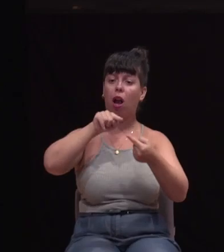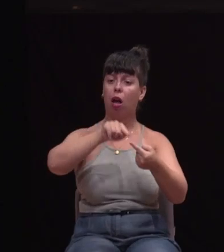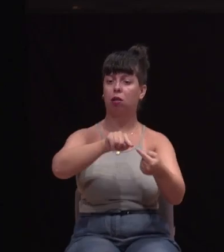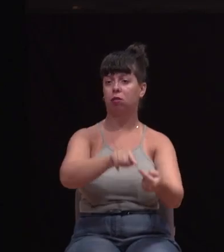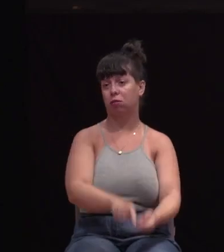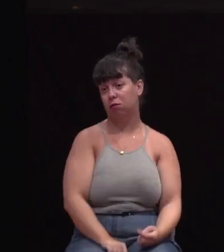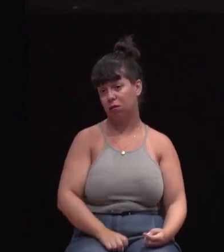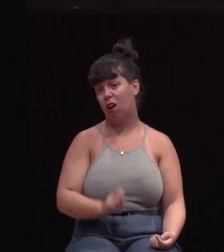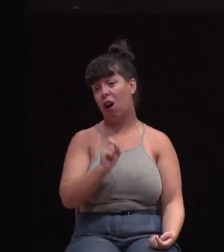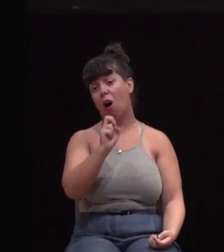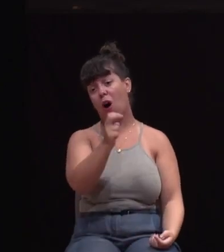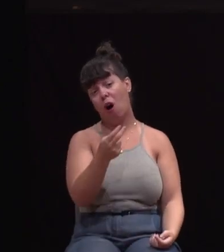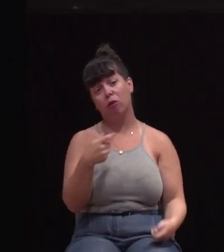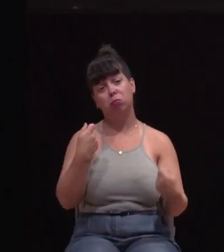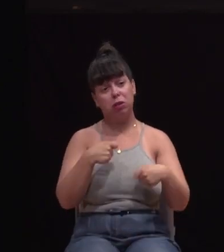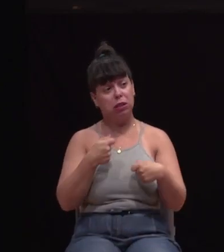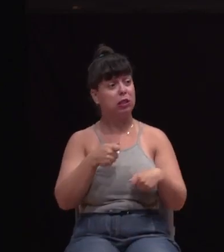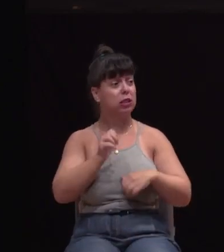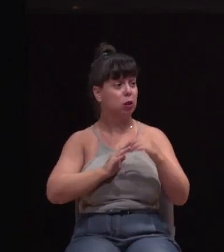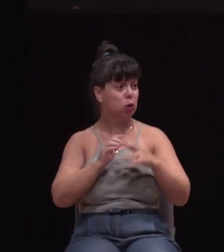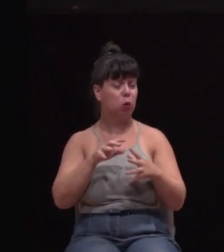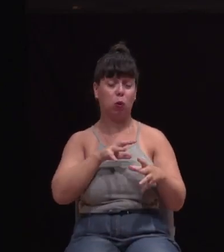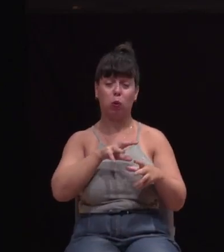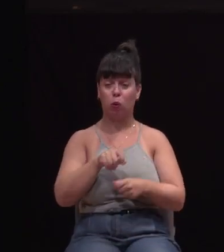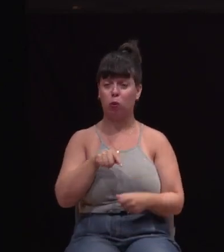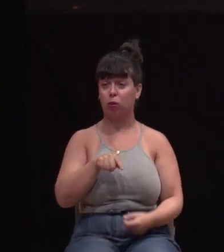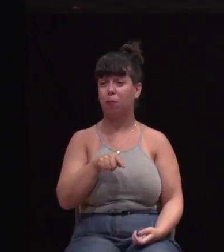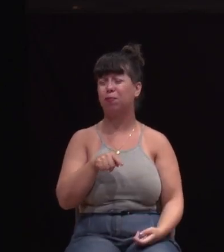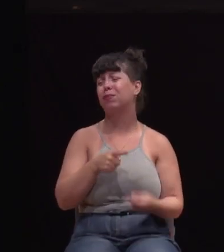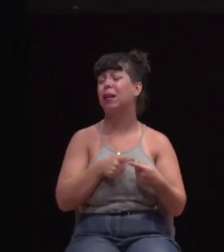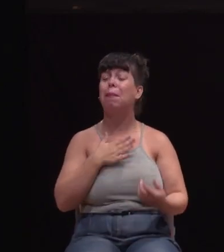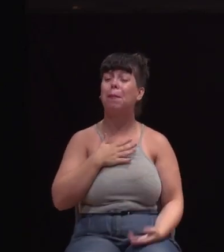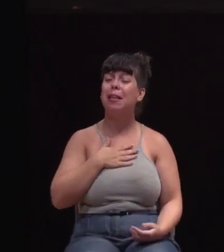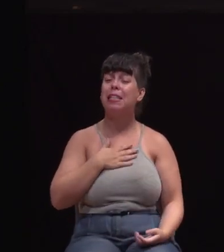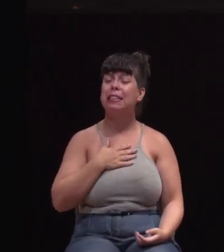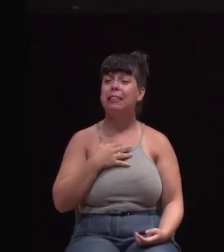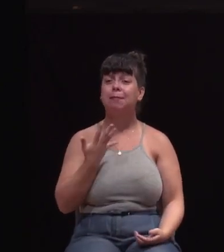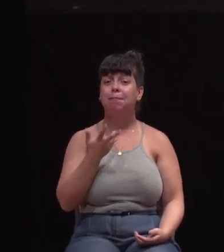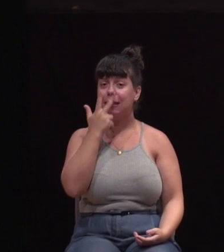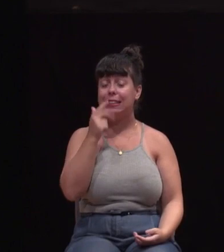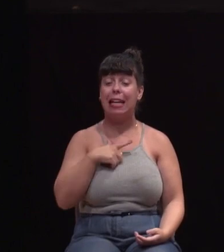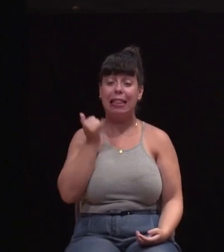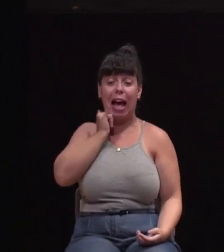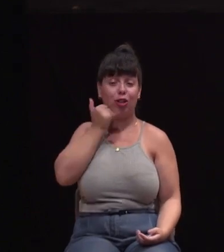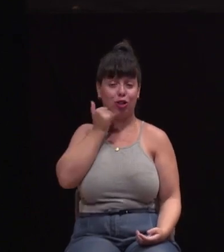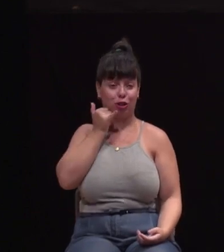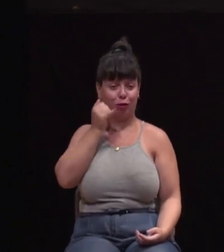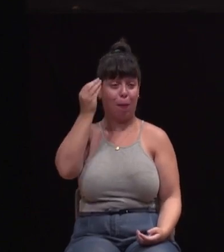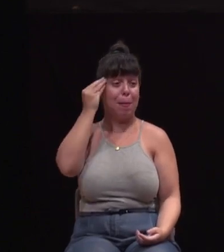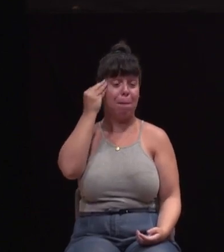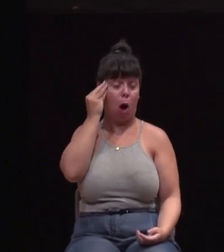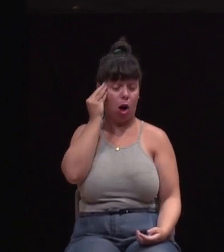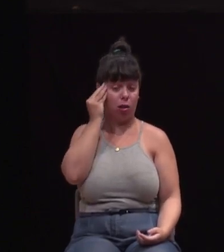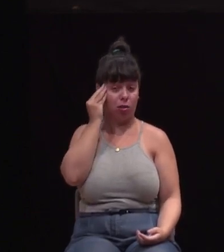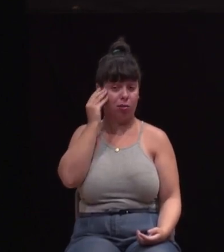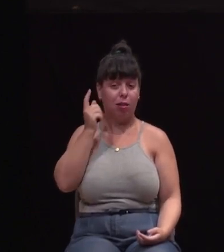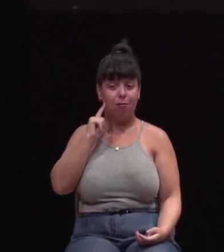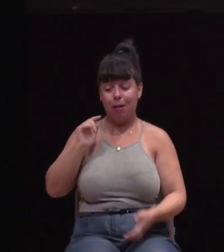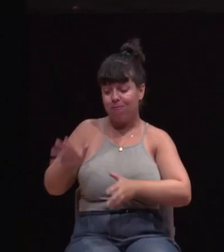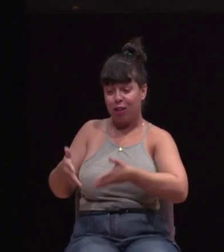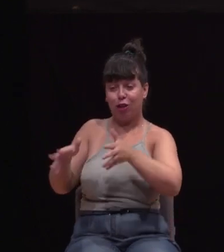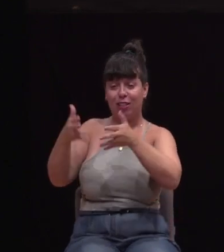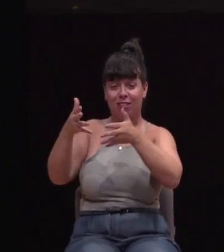gente acredita que a gente precisa desconstruir esse mundo, porque daí a questão, para mim, é que existe uma narrativa, uma memória constituída,